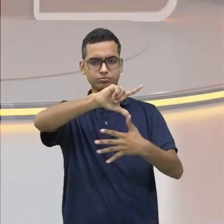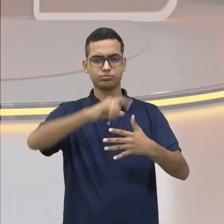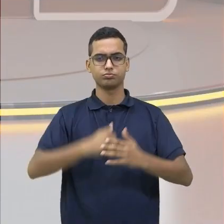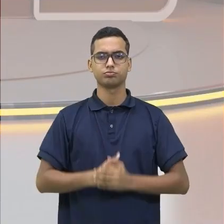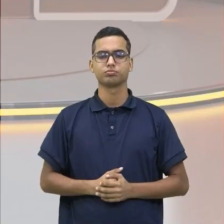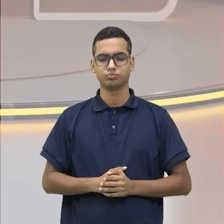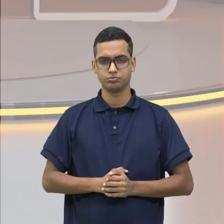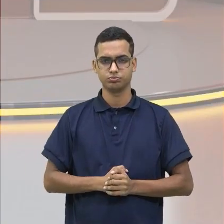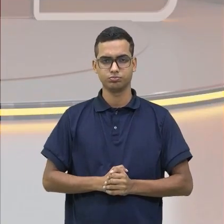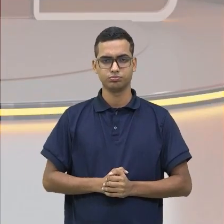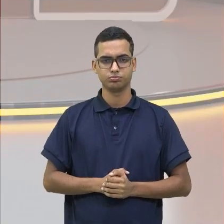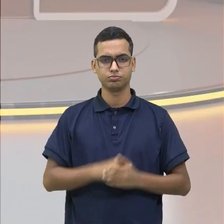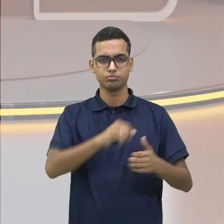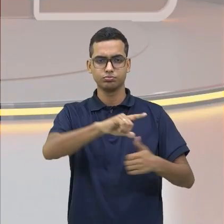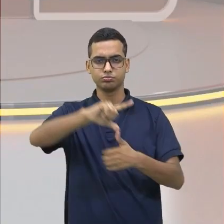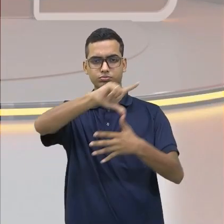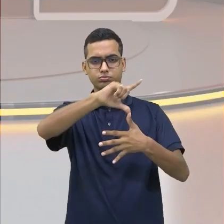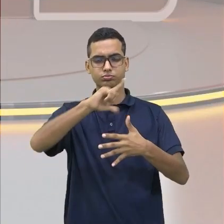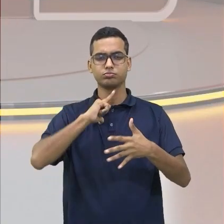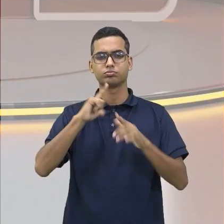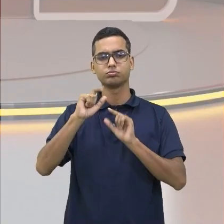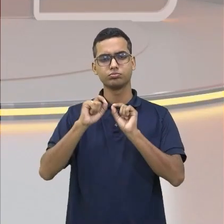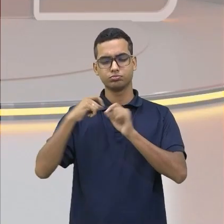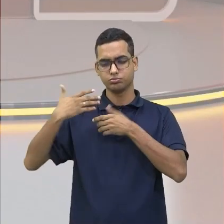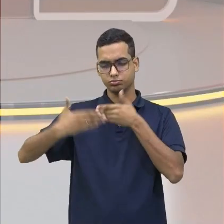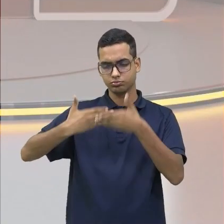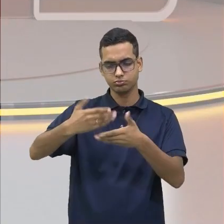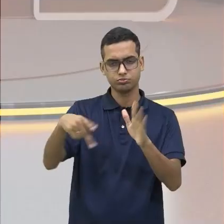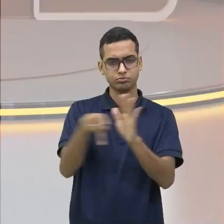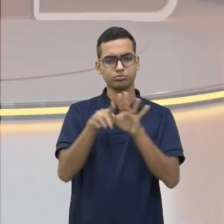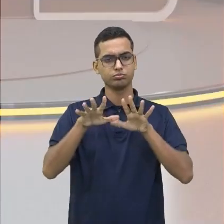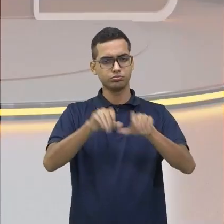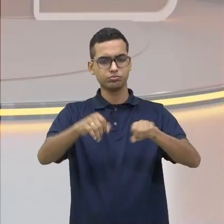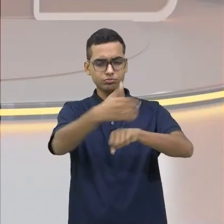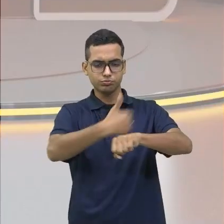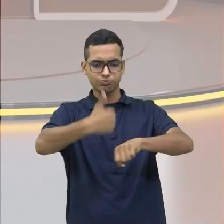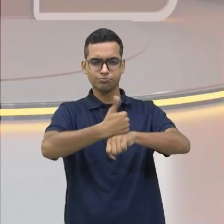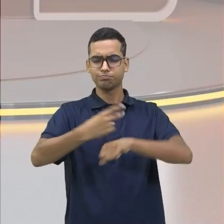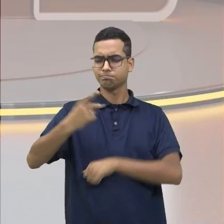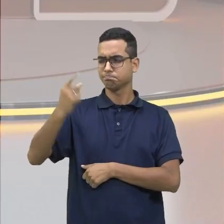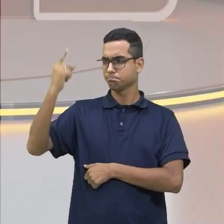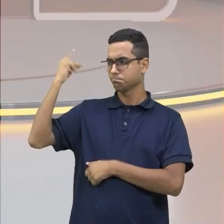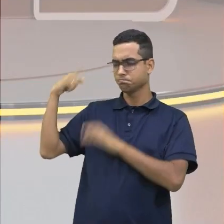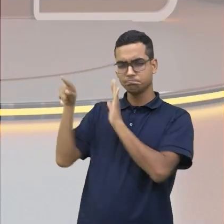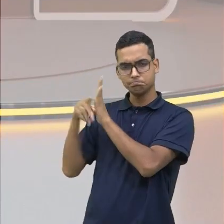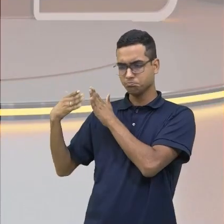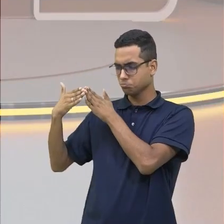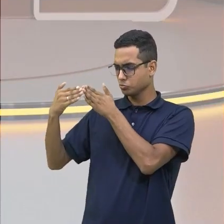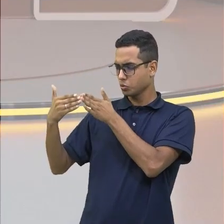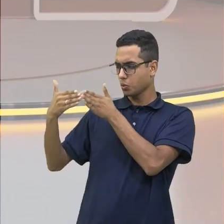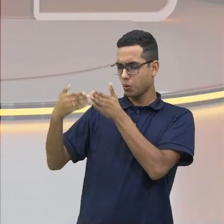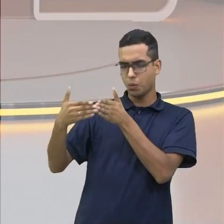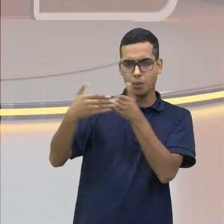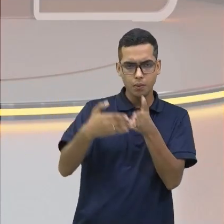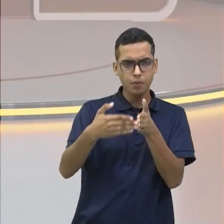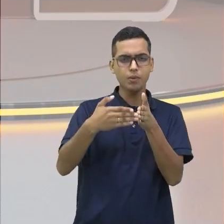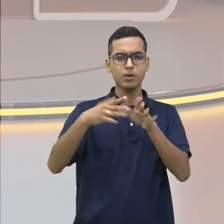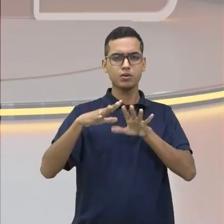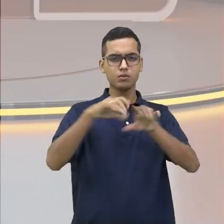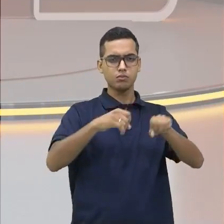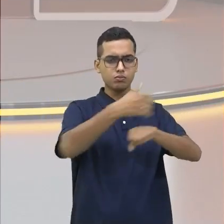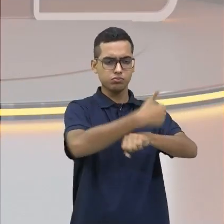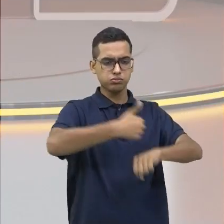foi colonizada no período ali das grandes navegações, onde veio principalmente